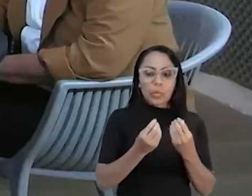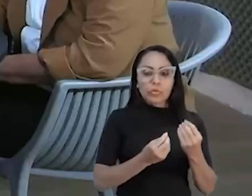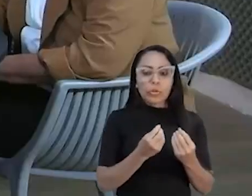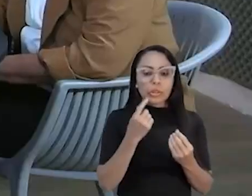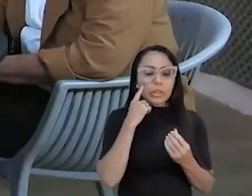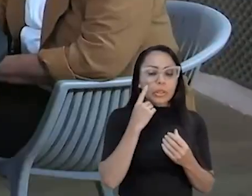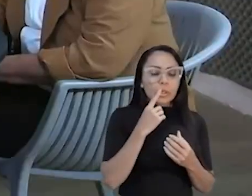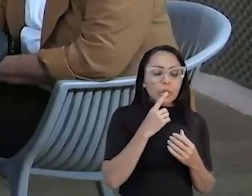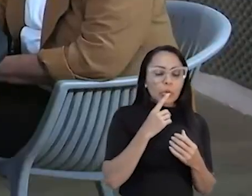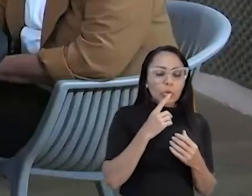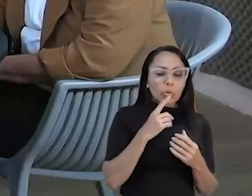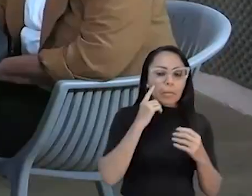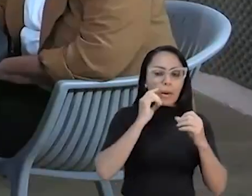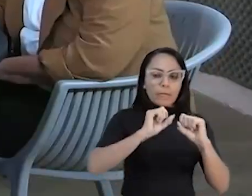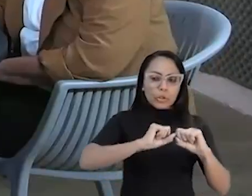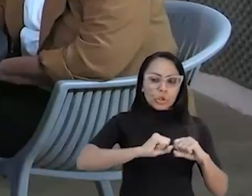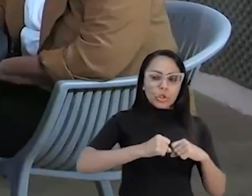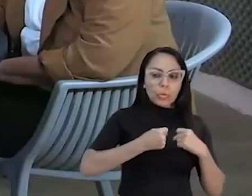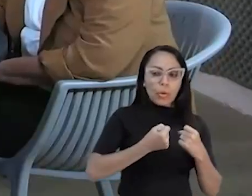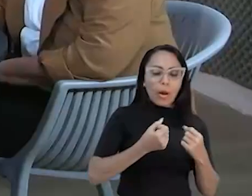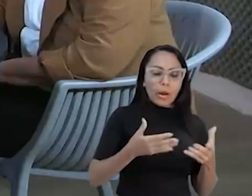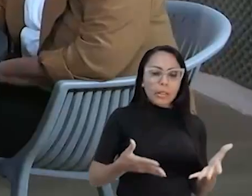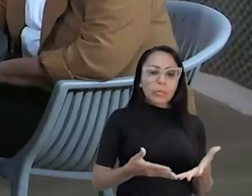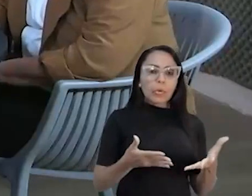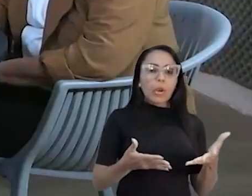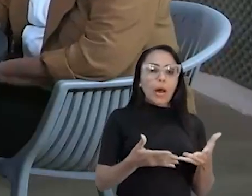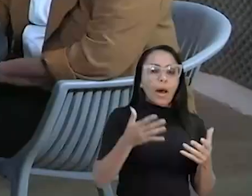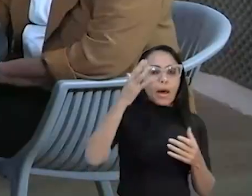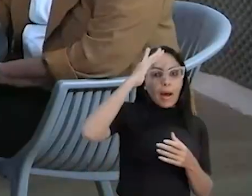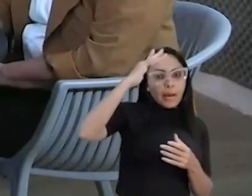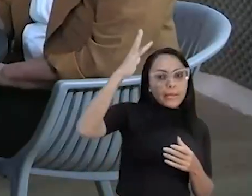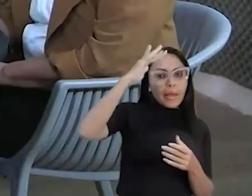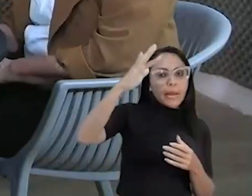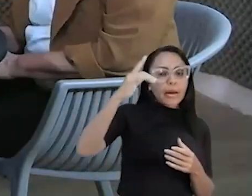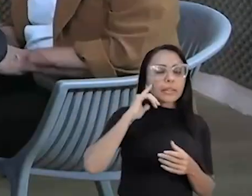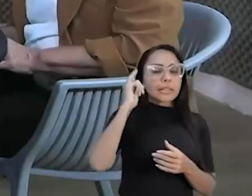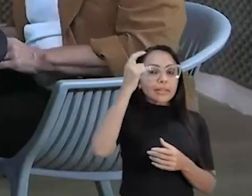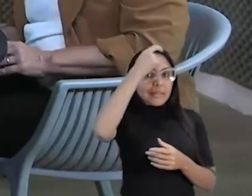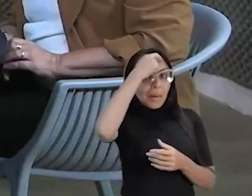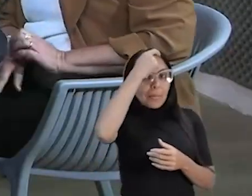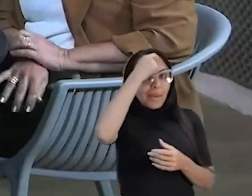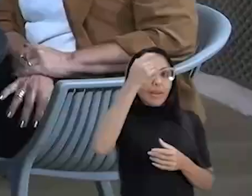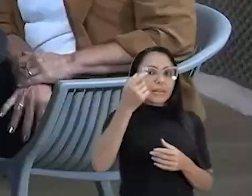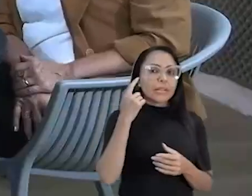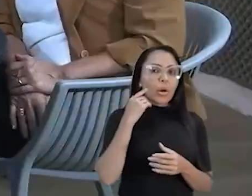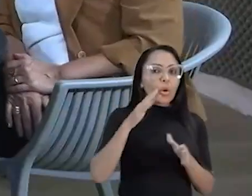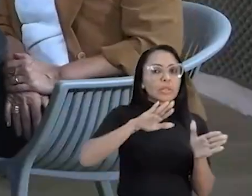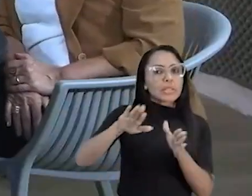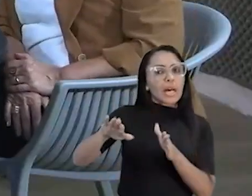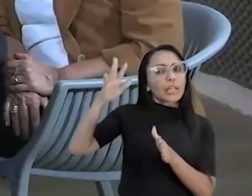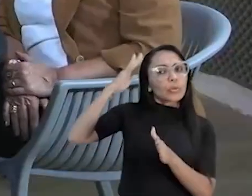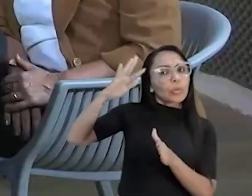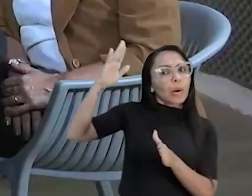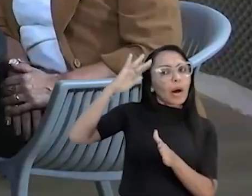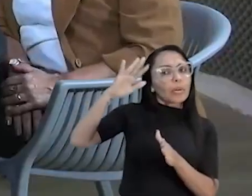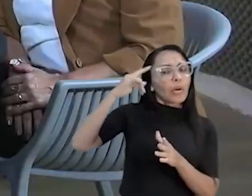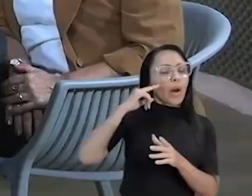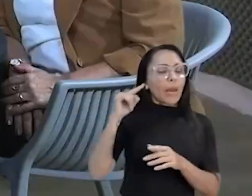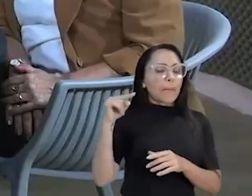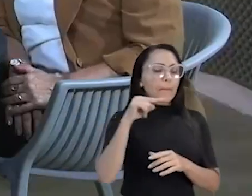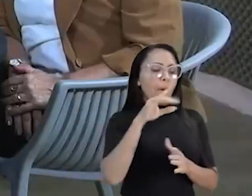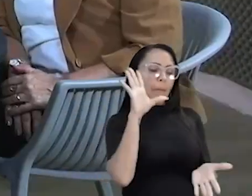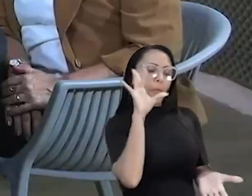tomar corpo aquela ideia que a gente está tendo só na nossa mente, sair desse abstrato, né, e trazer